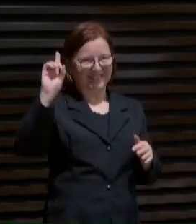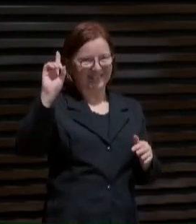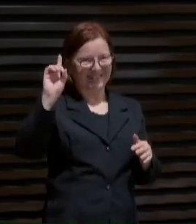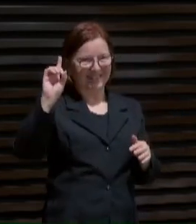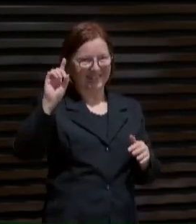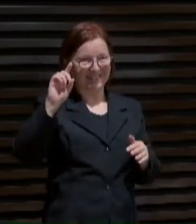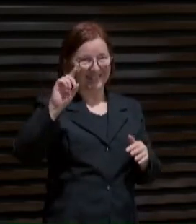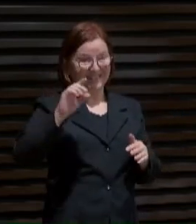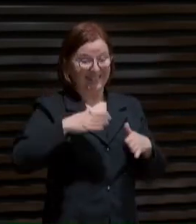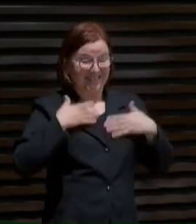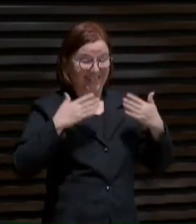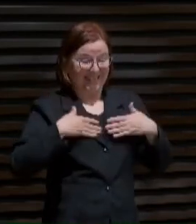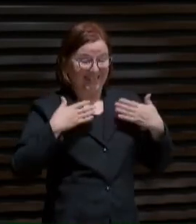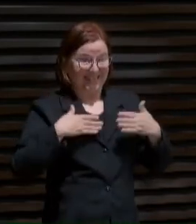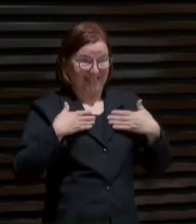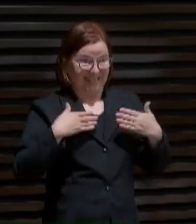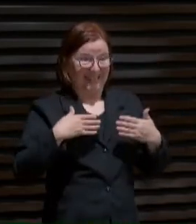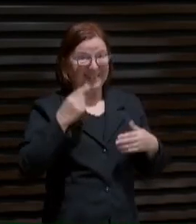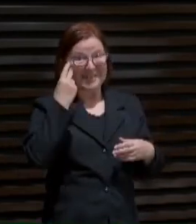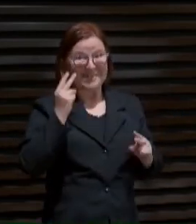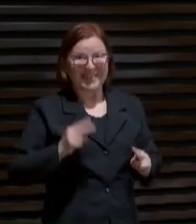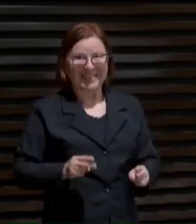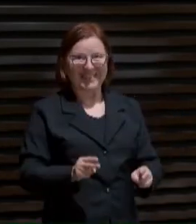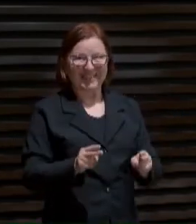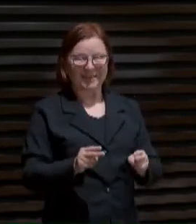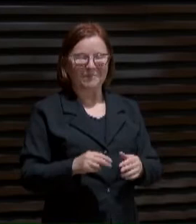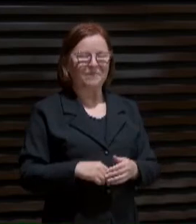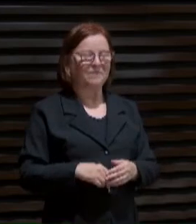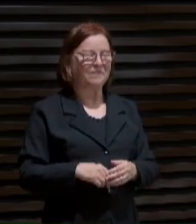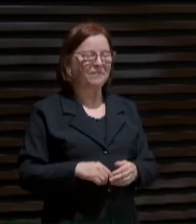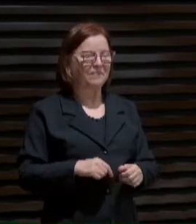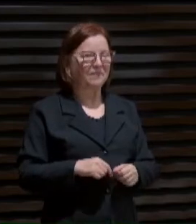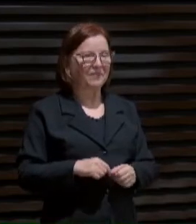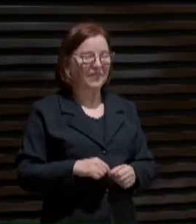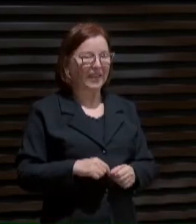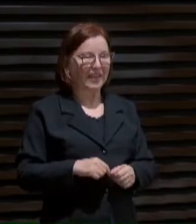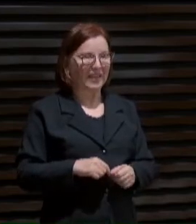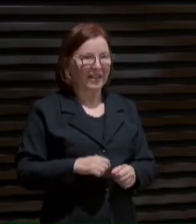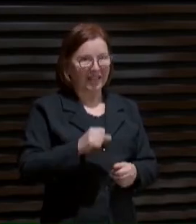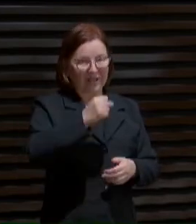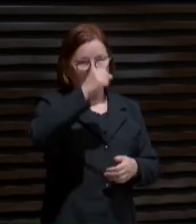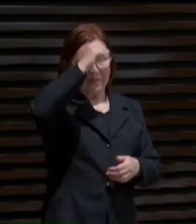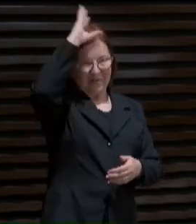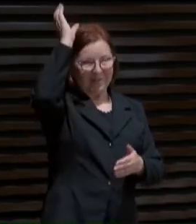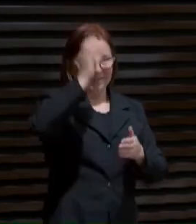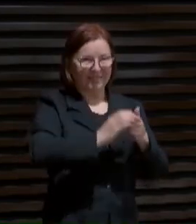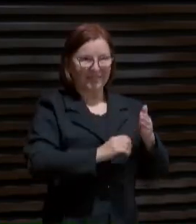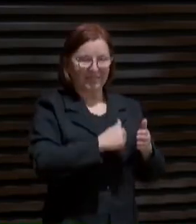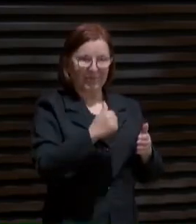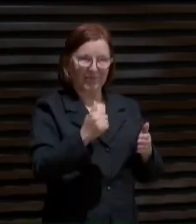para sempre quando vemos alguns tensos da palavra como Romanos 11:36